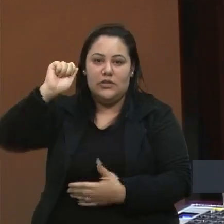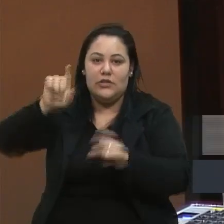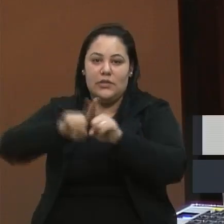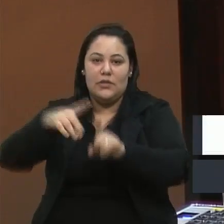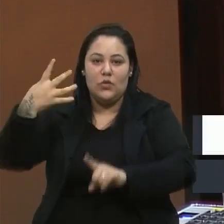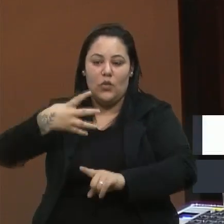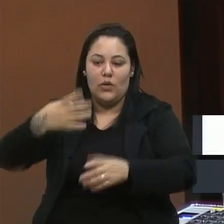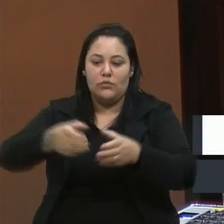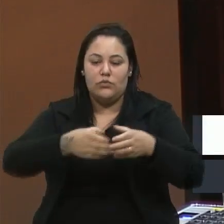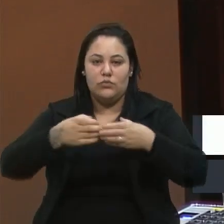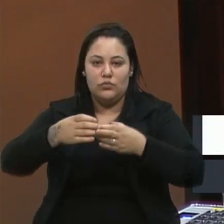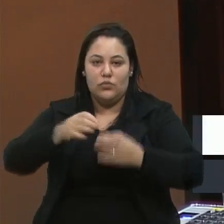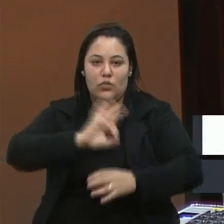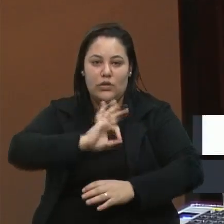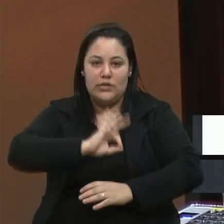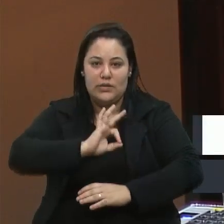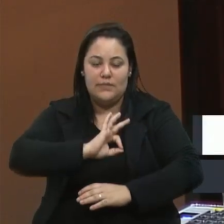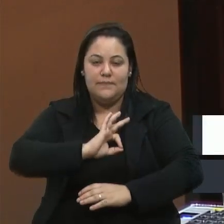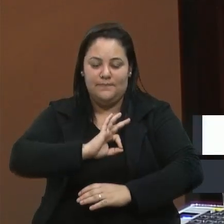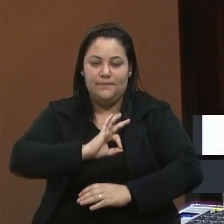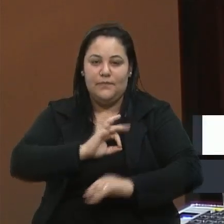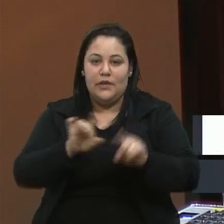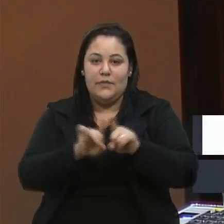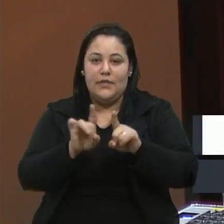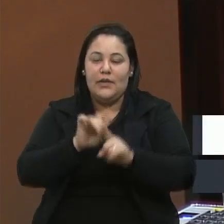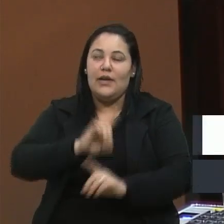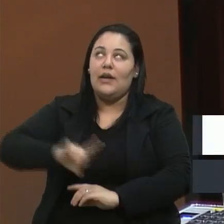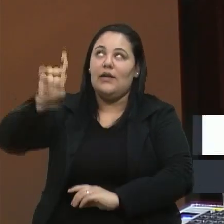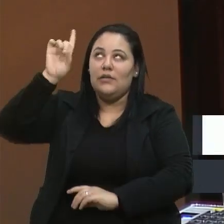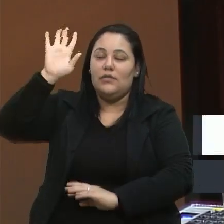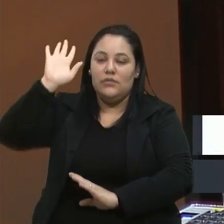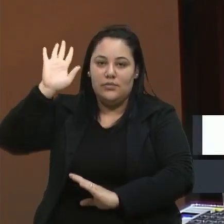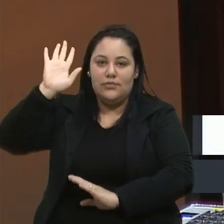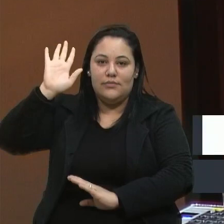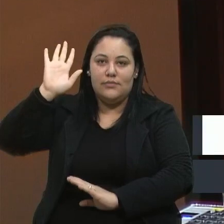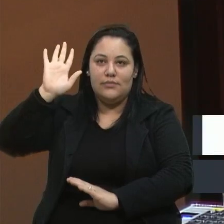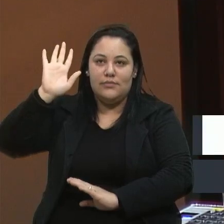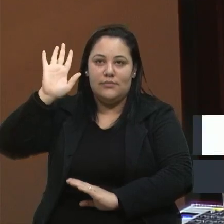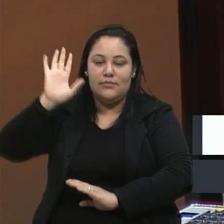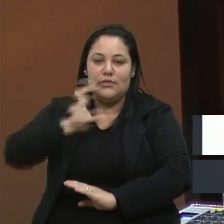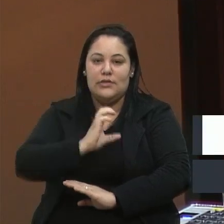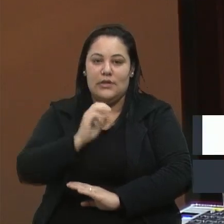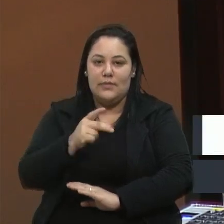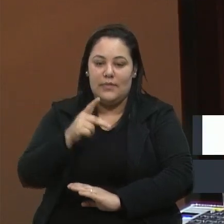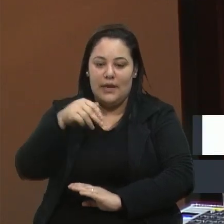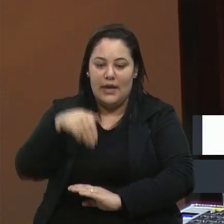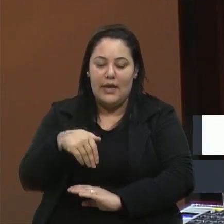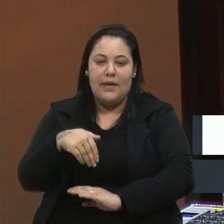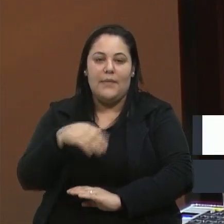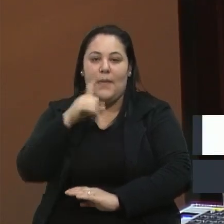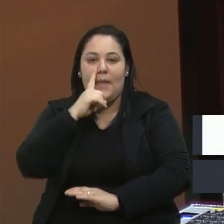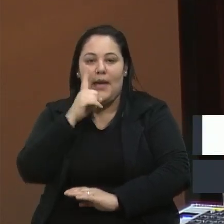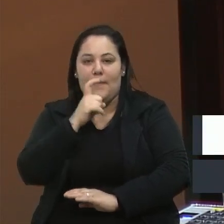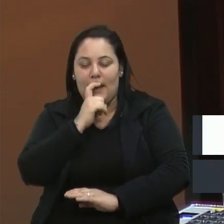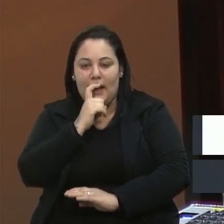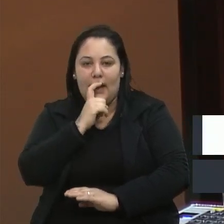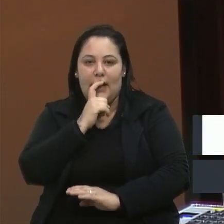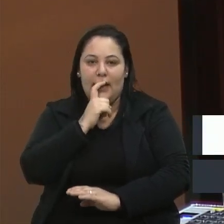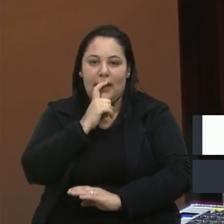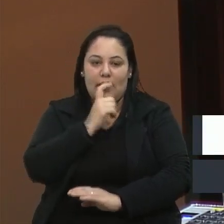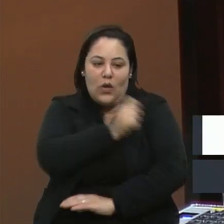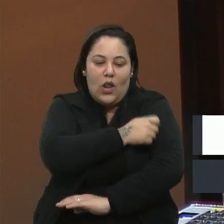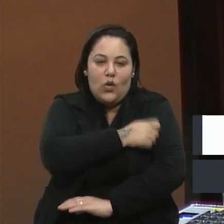Choque. E, graças a Deus, com a mobilização tanto do CPM, dos pais, dos alunos do Colégio Tiradentes,